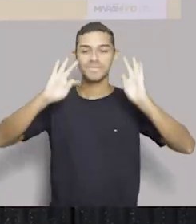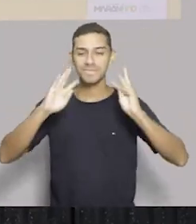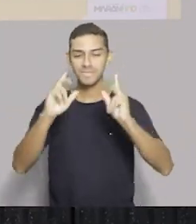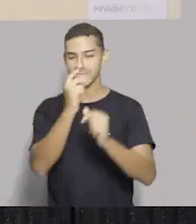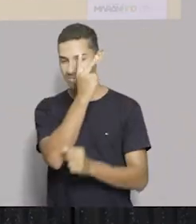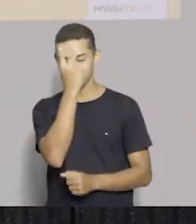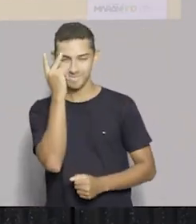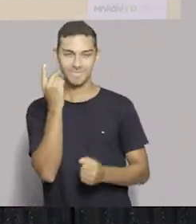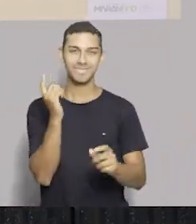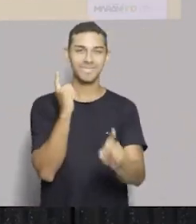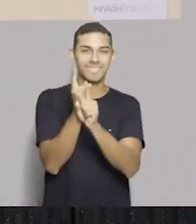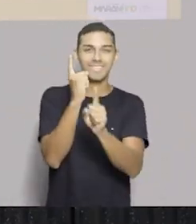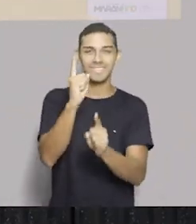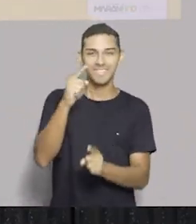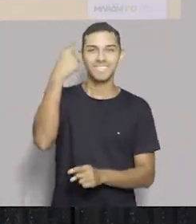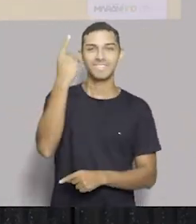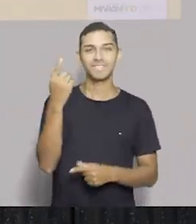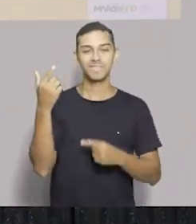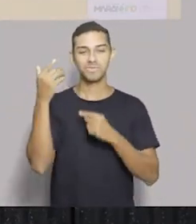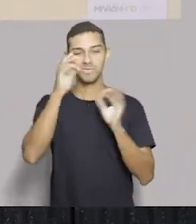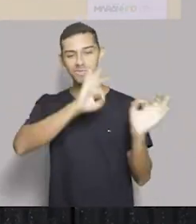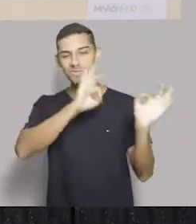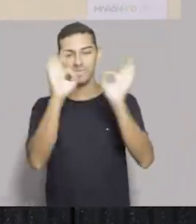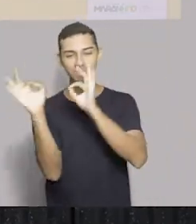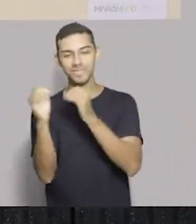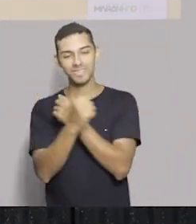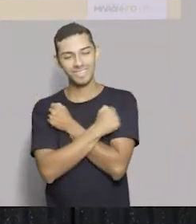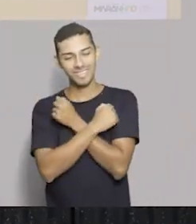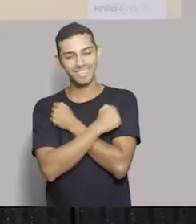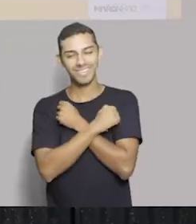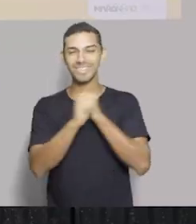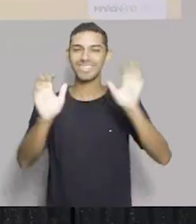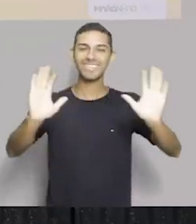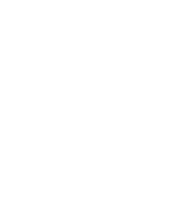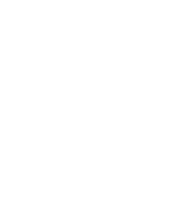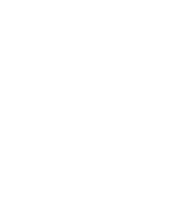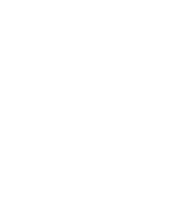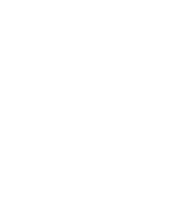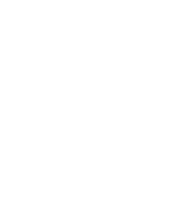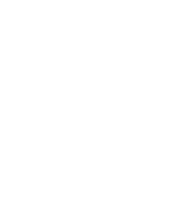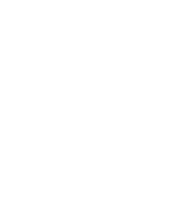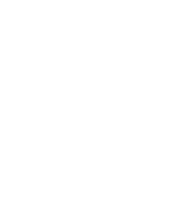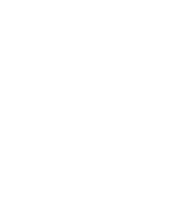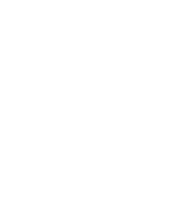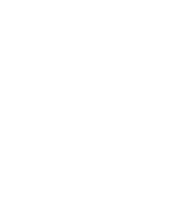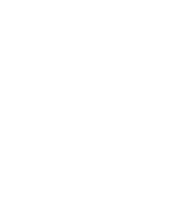vocês e a gente se vê numa próxima vídeo aula um abração tchau tchau